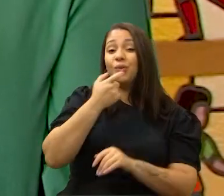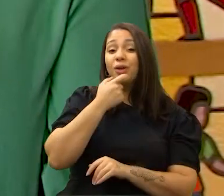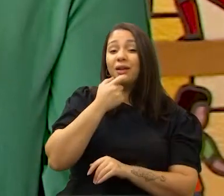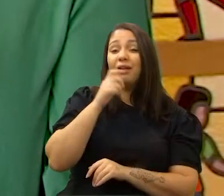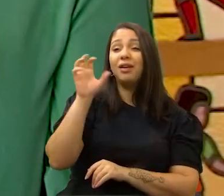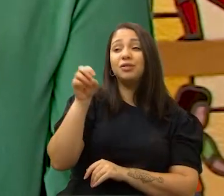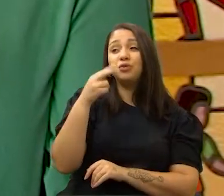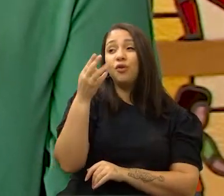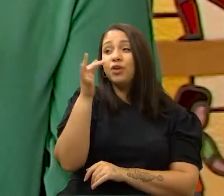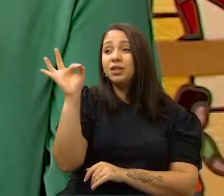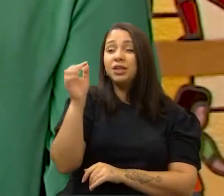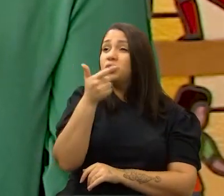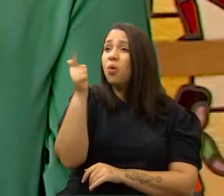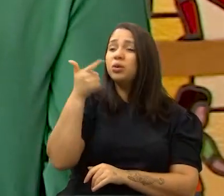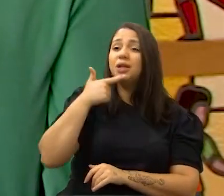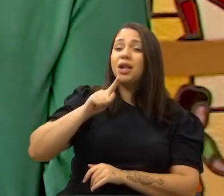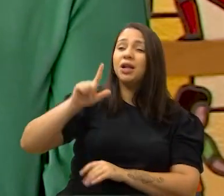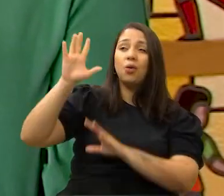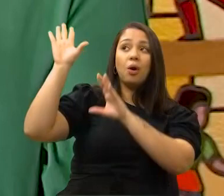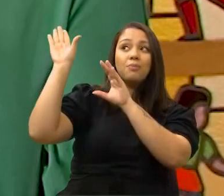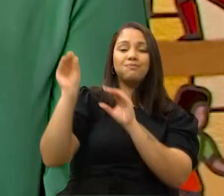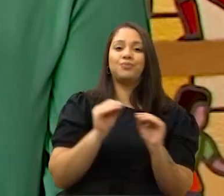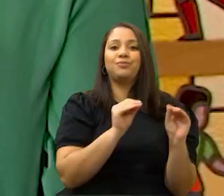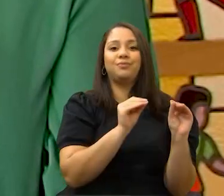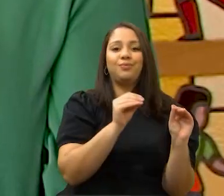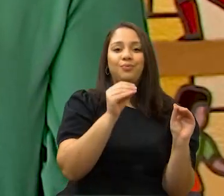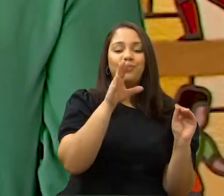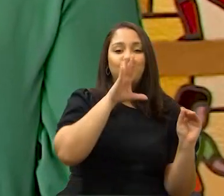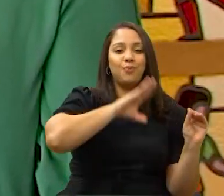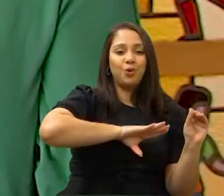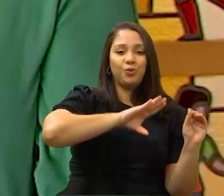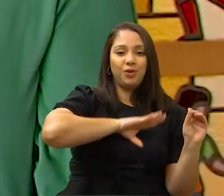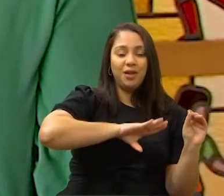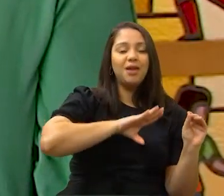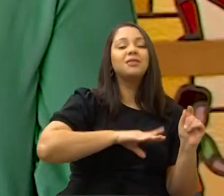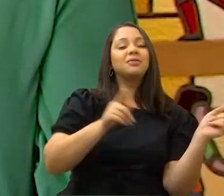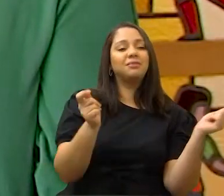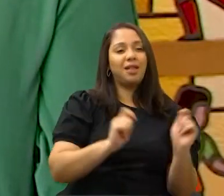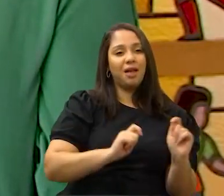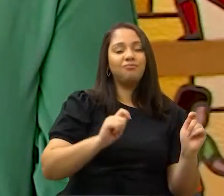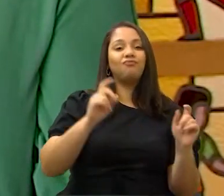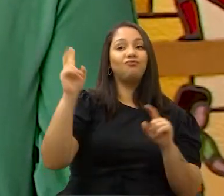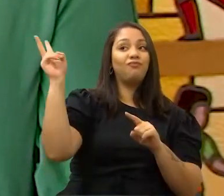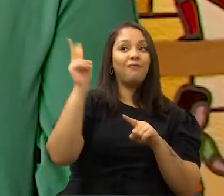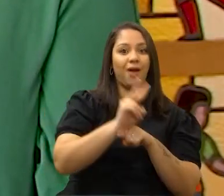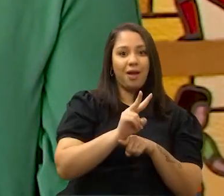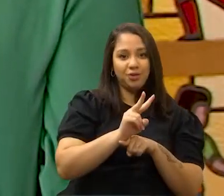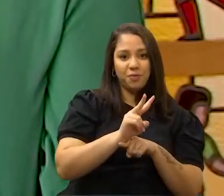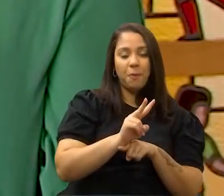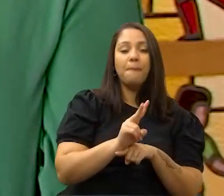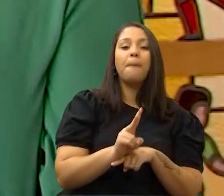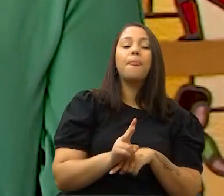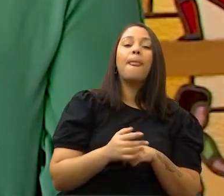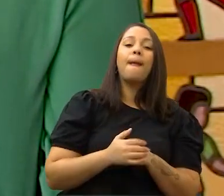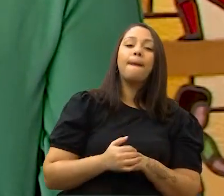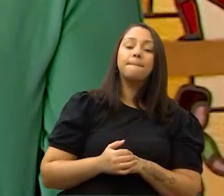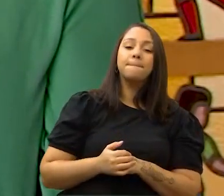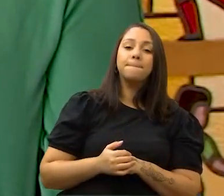francês, de outra língua também, pode ocorrer. Mas, por exemplo,